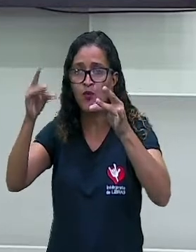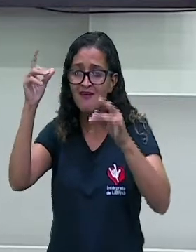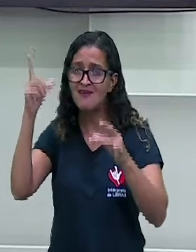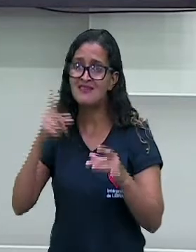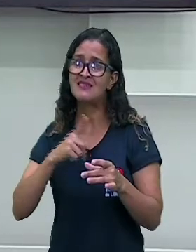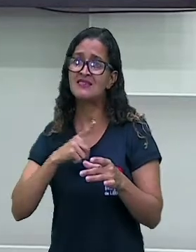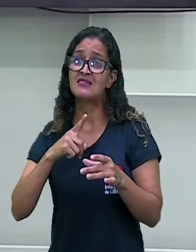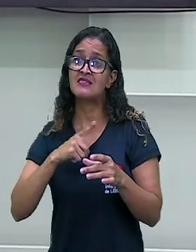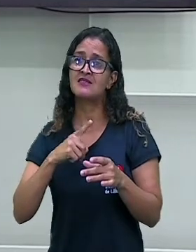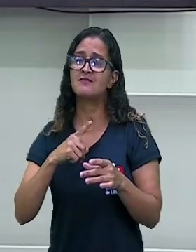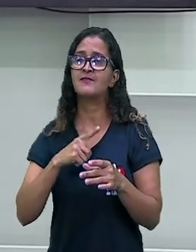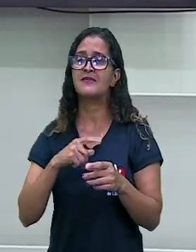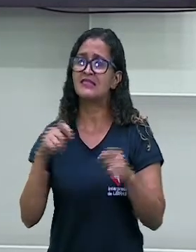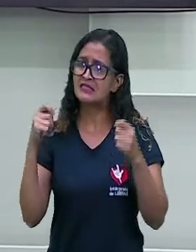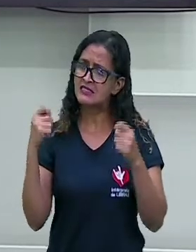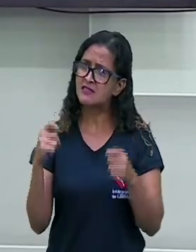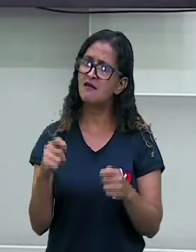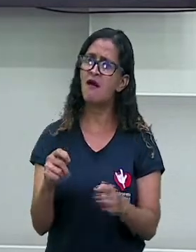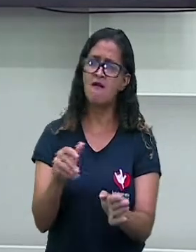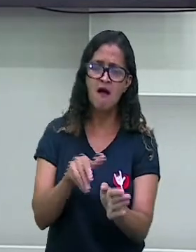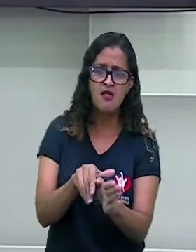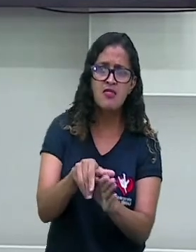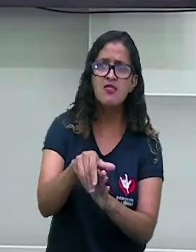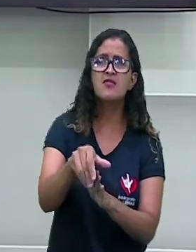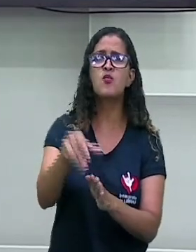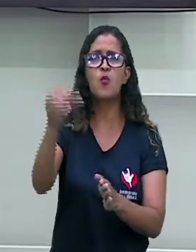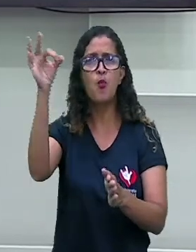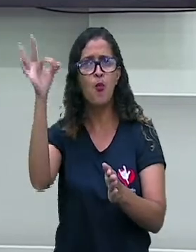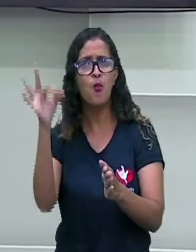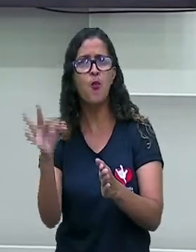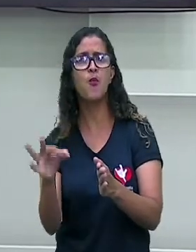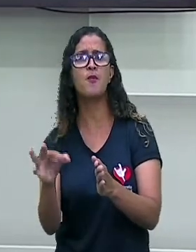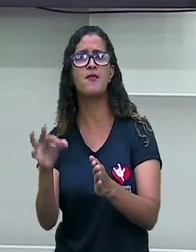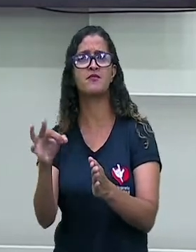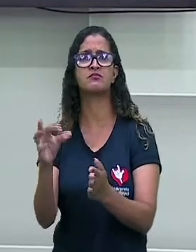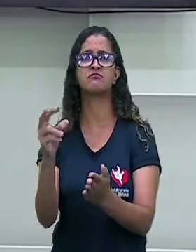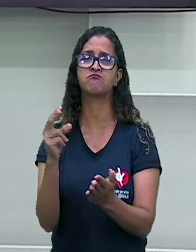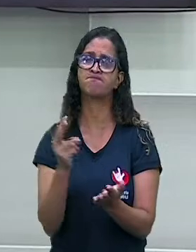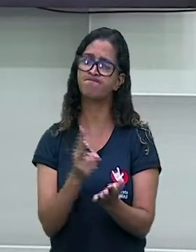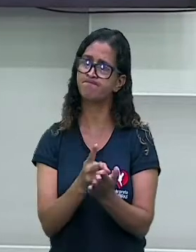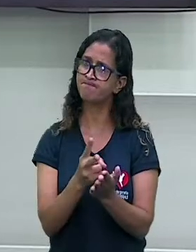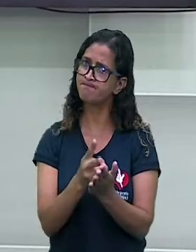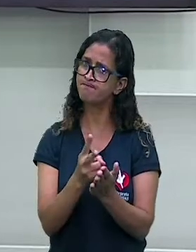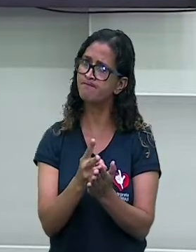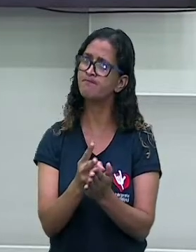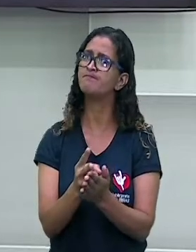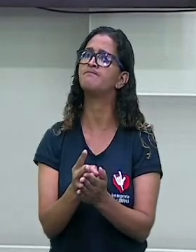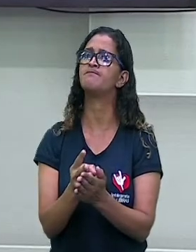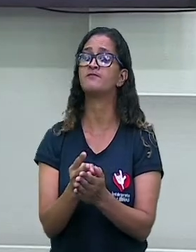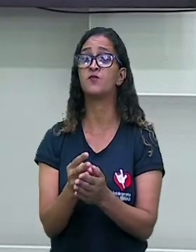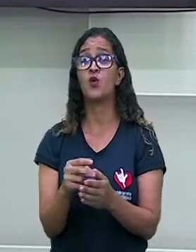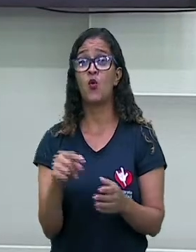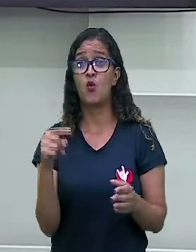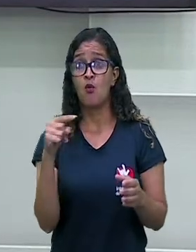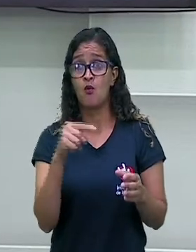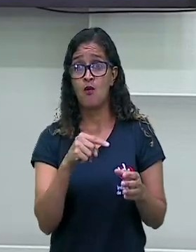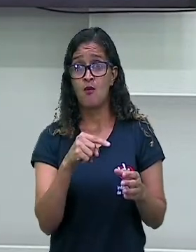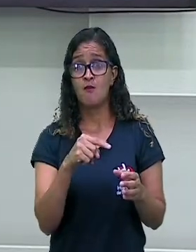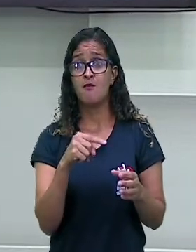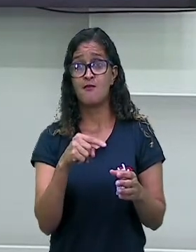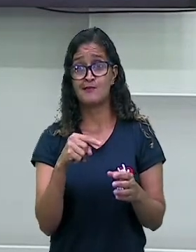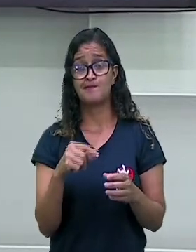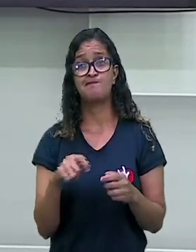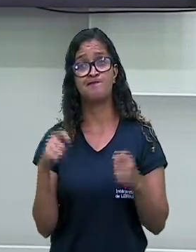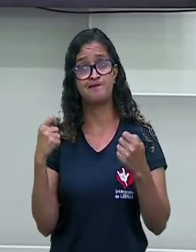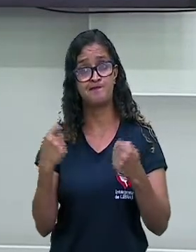à observação e à recomendação do fabricante do produto. Assim, a gente vai